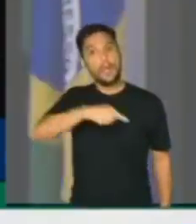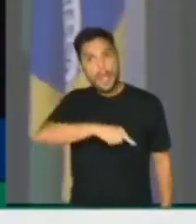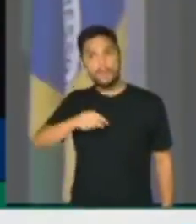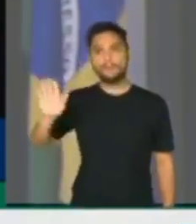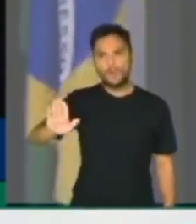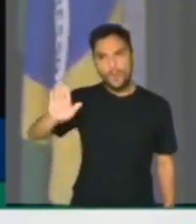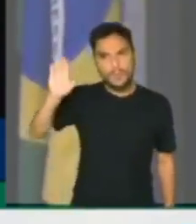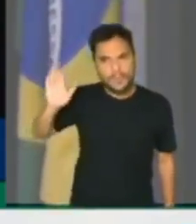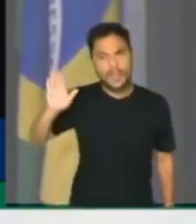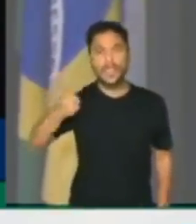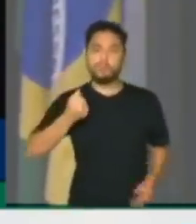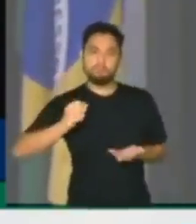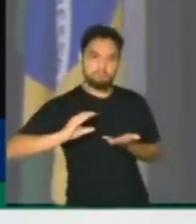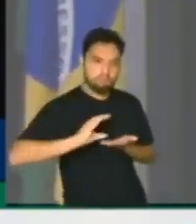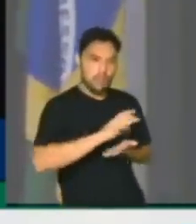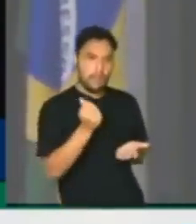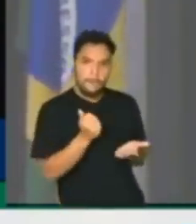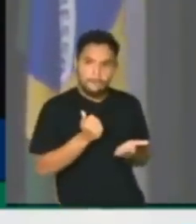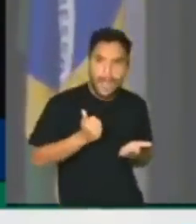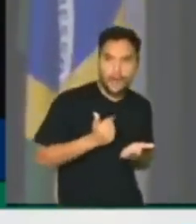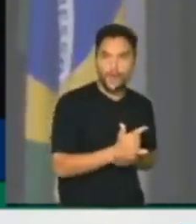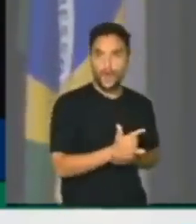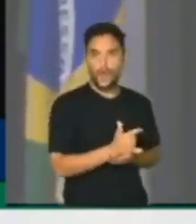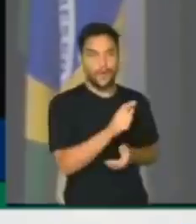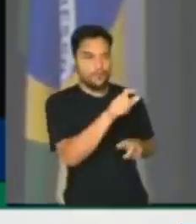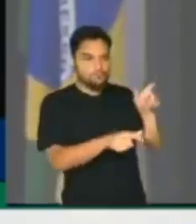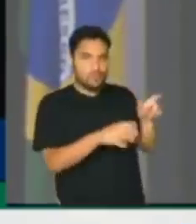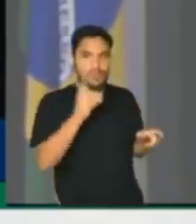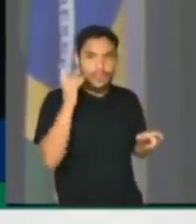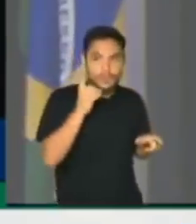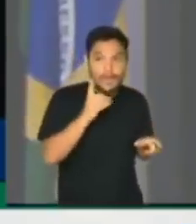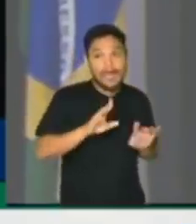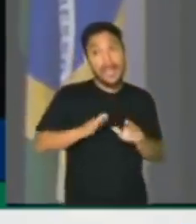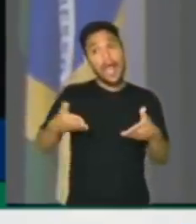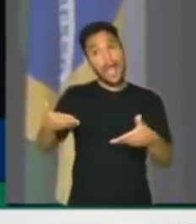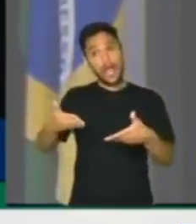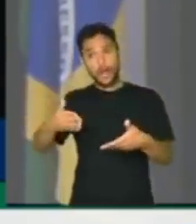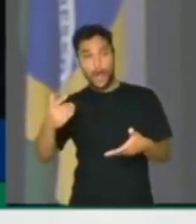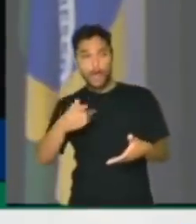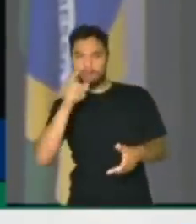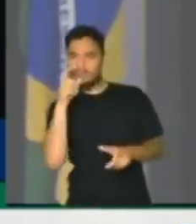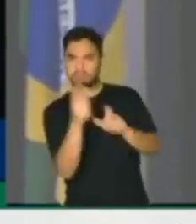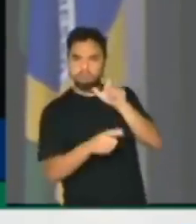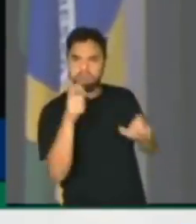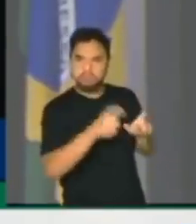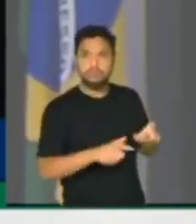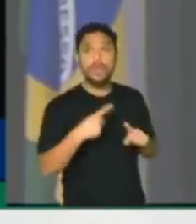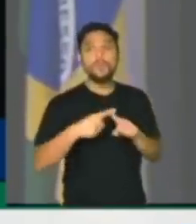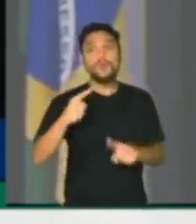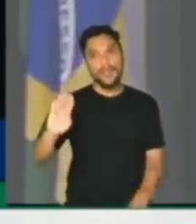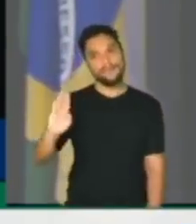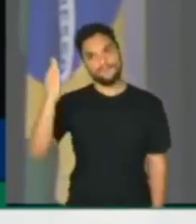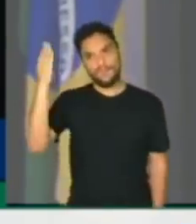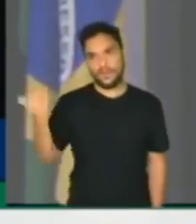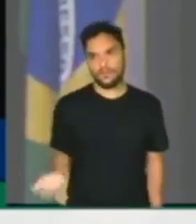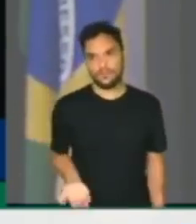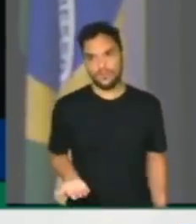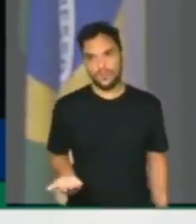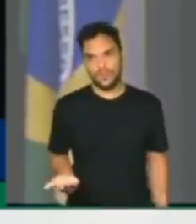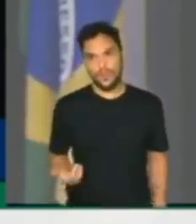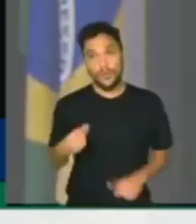prometeu as emendas pagou as emendas e atacou o congresso nacional por pura hipocrisia